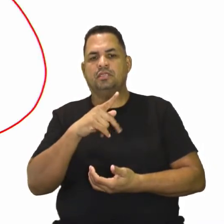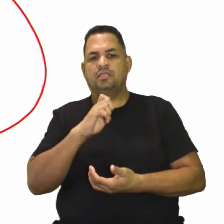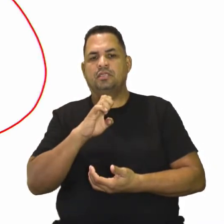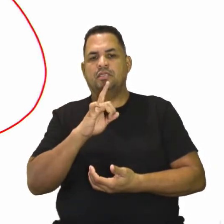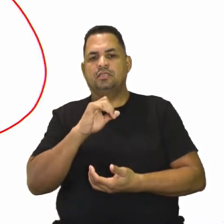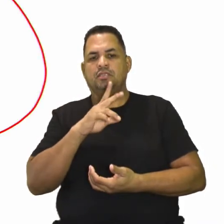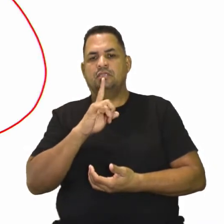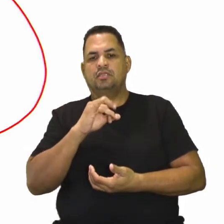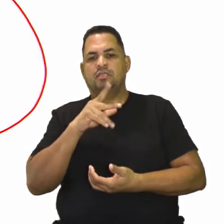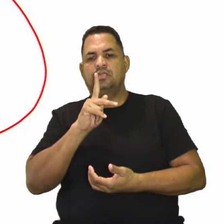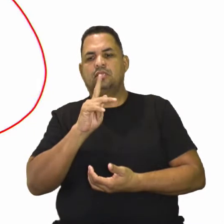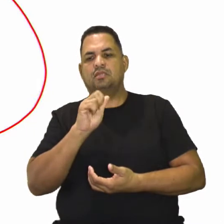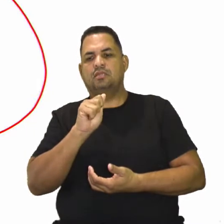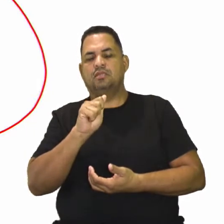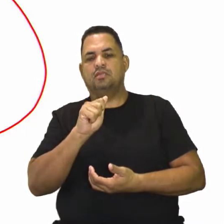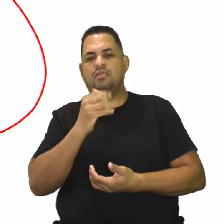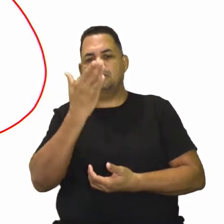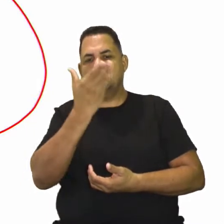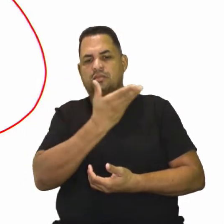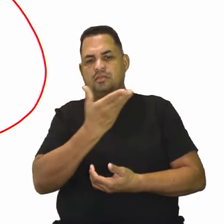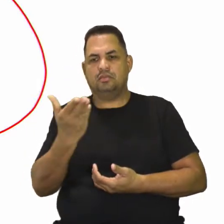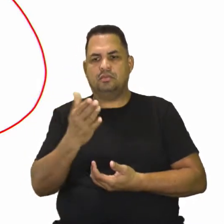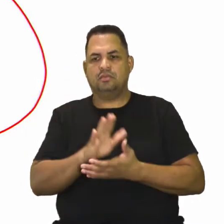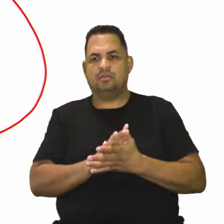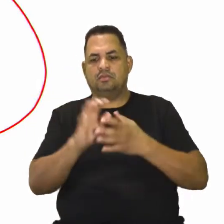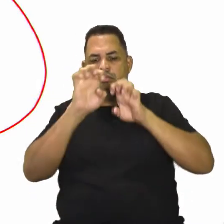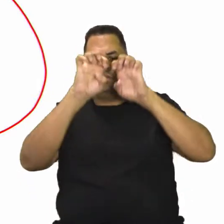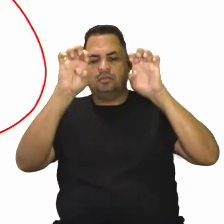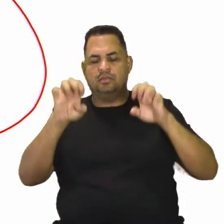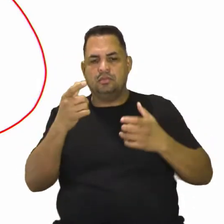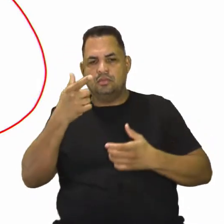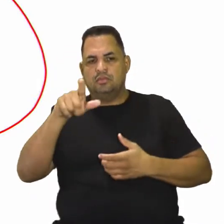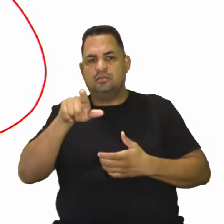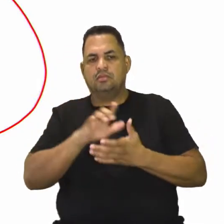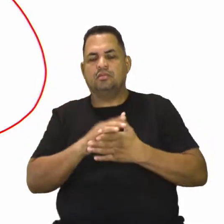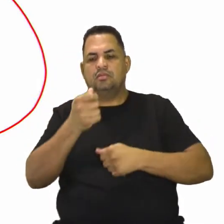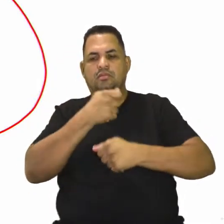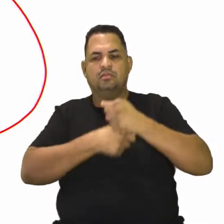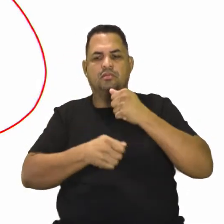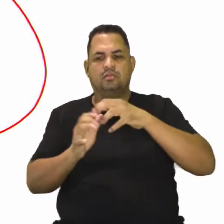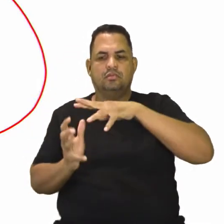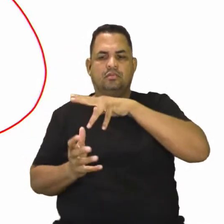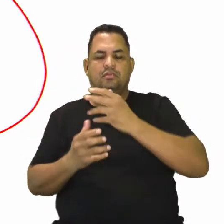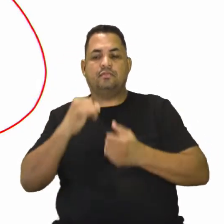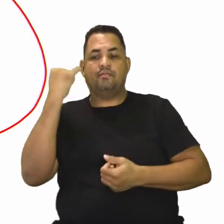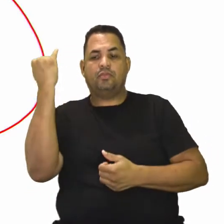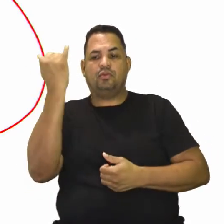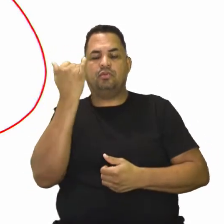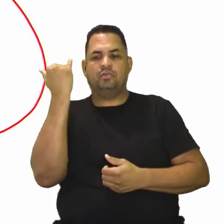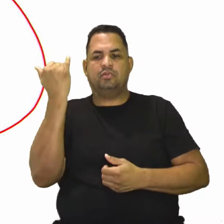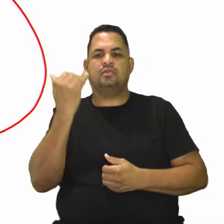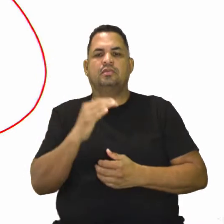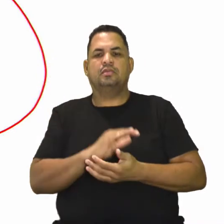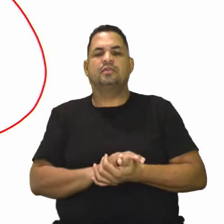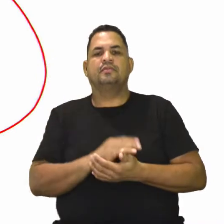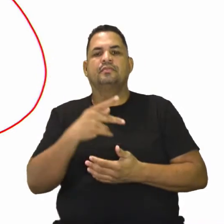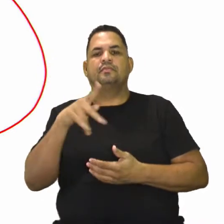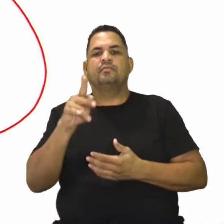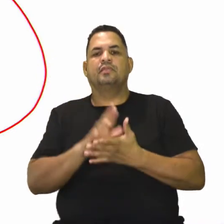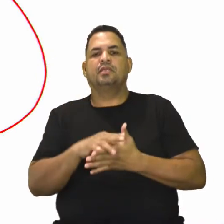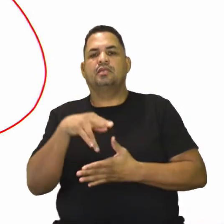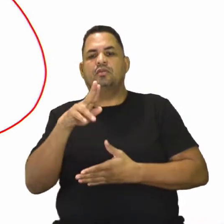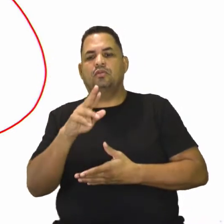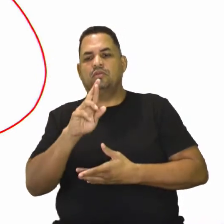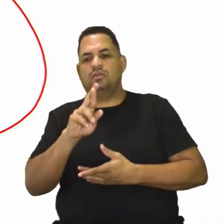perestroika. Perestroika. Essa reestruturação econômica muito importante para a